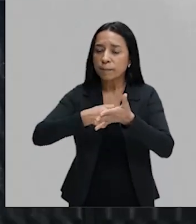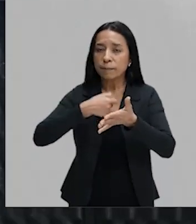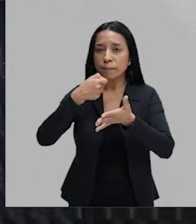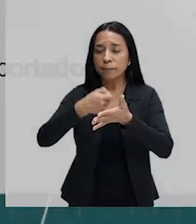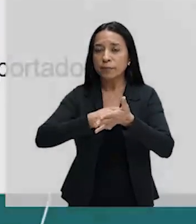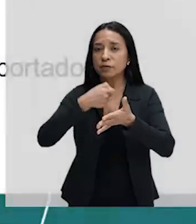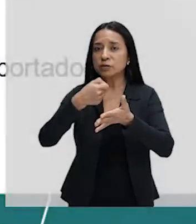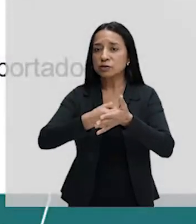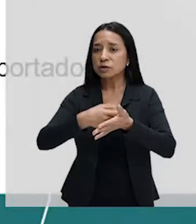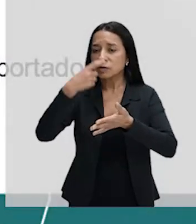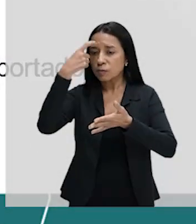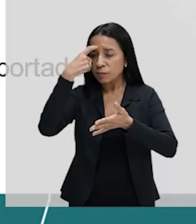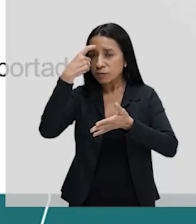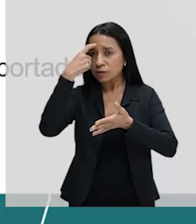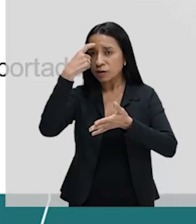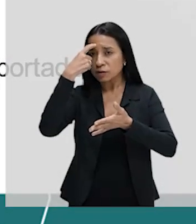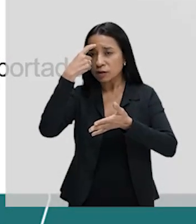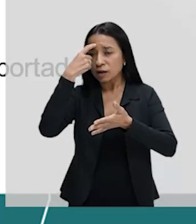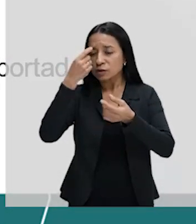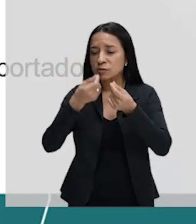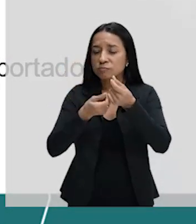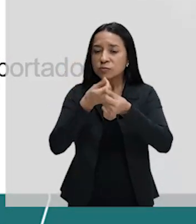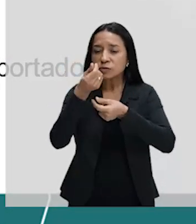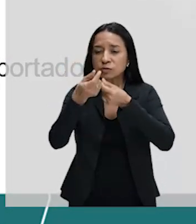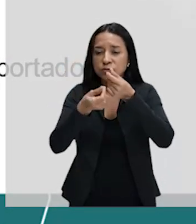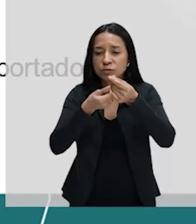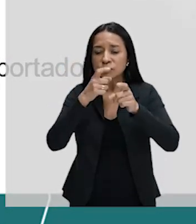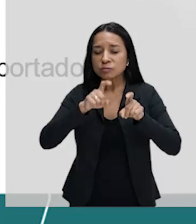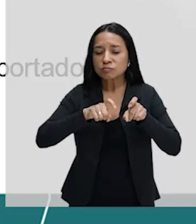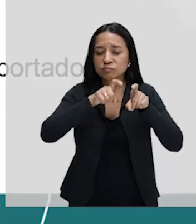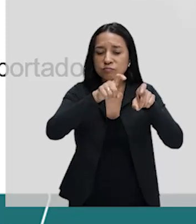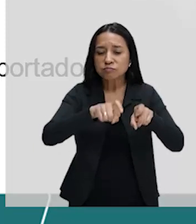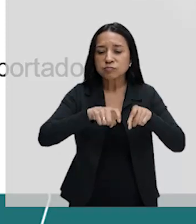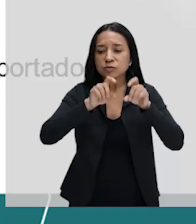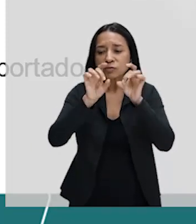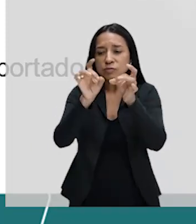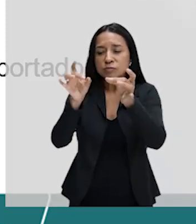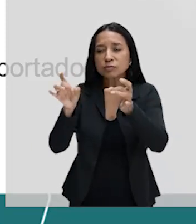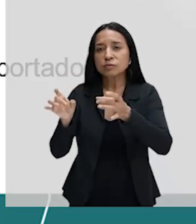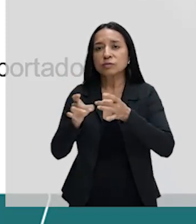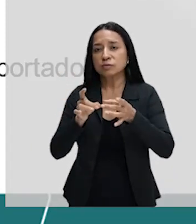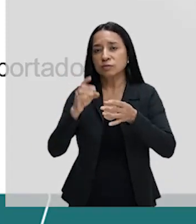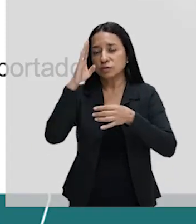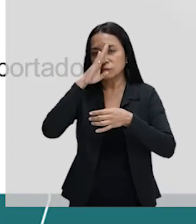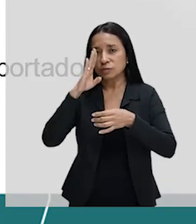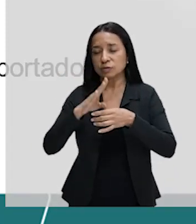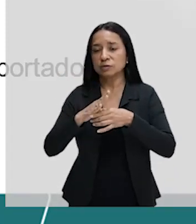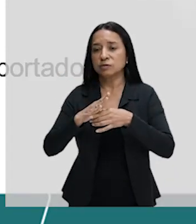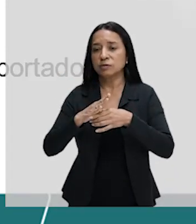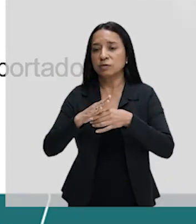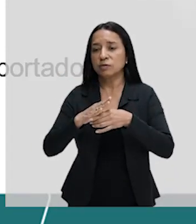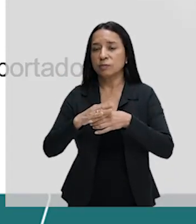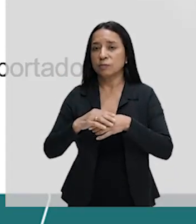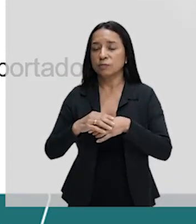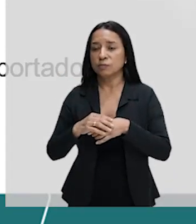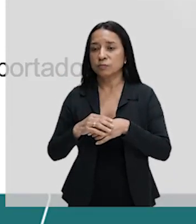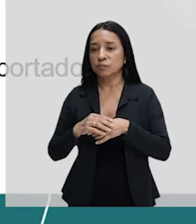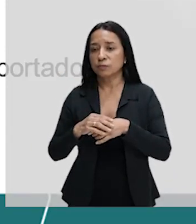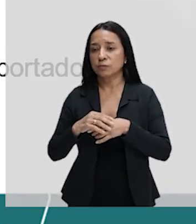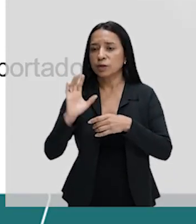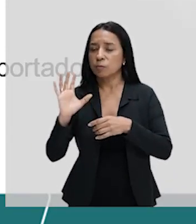persistência de uma mentalidade econômica agrária exportadora no Brasil. O fato de nós